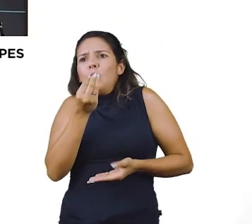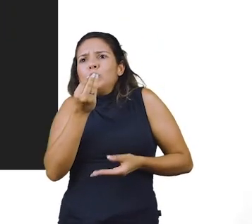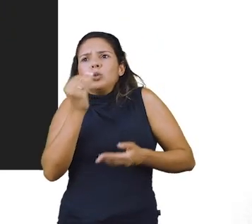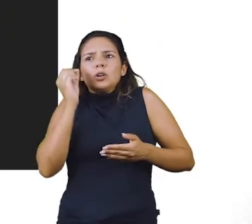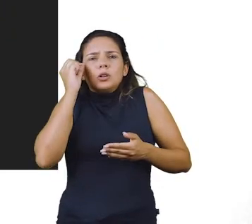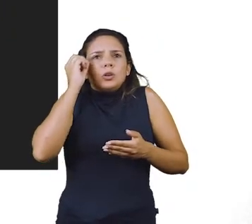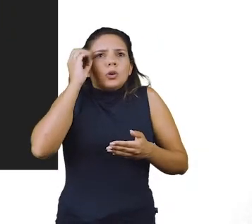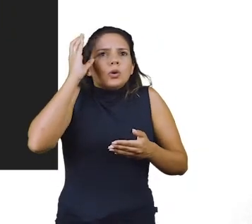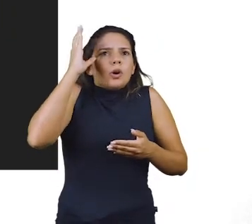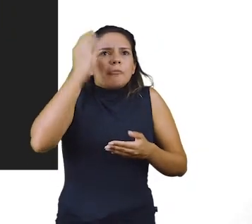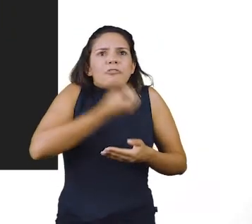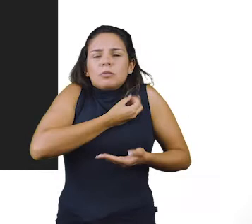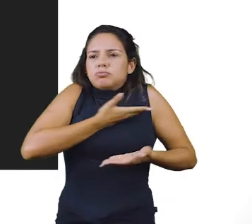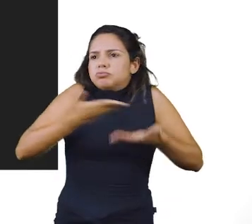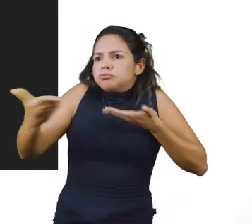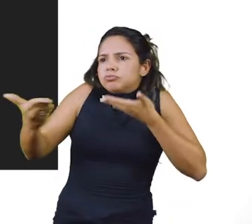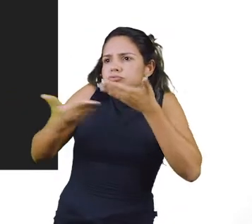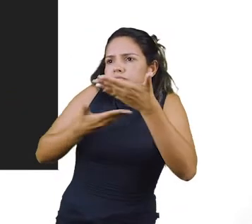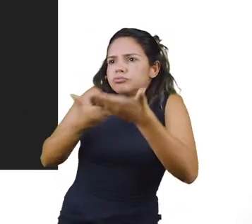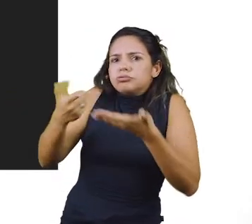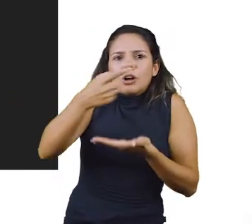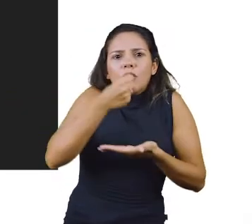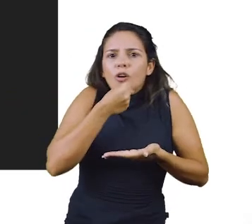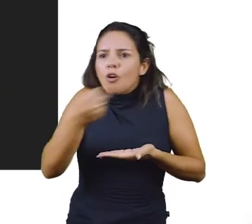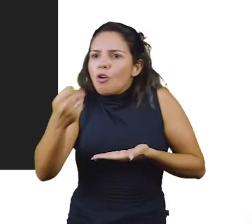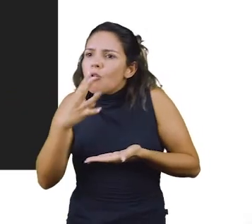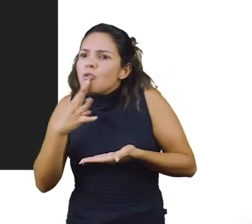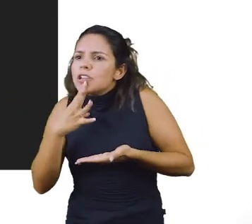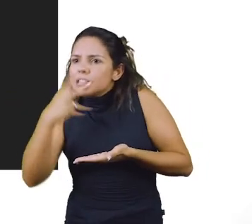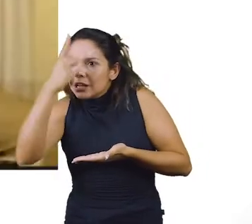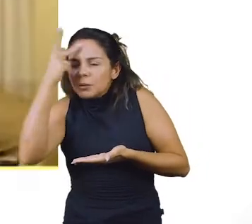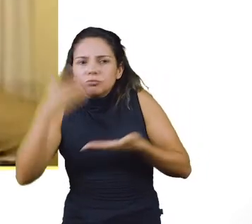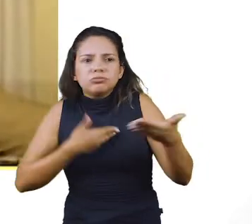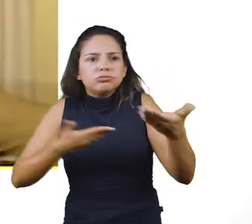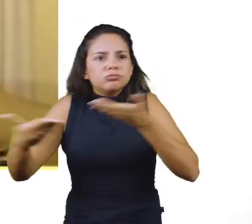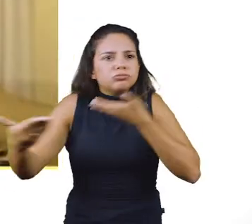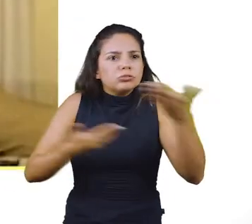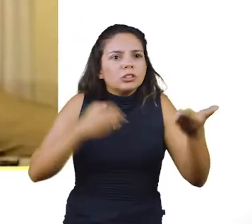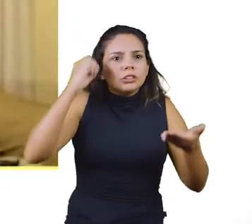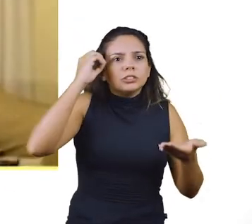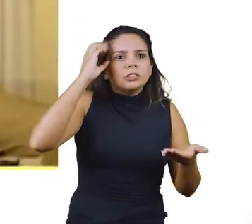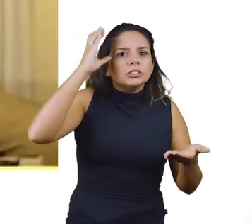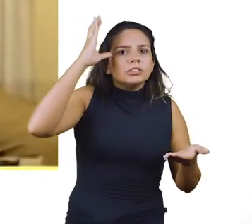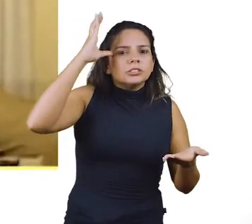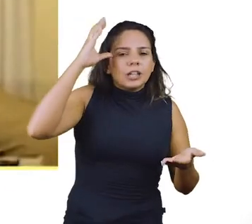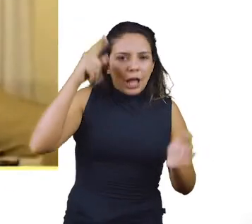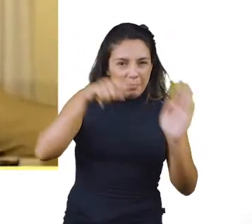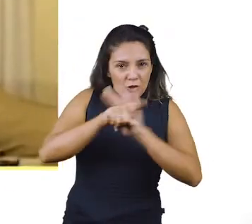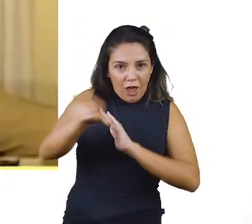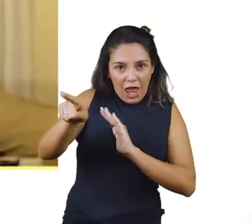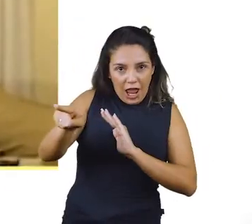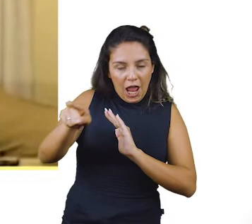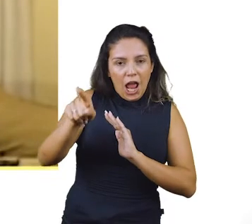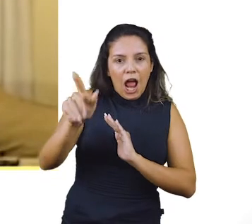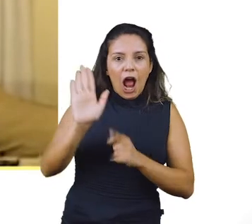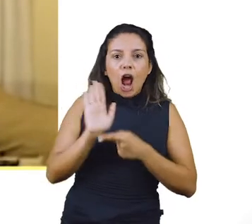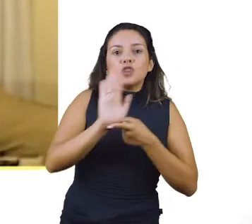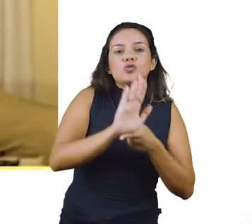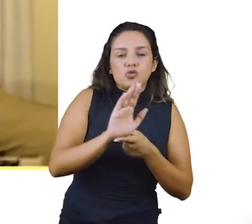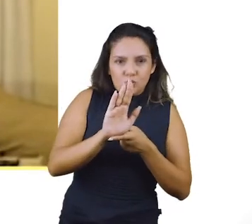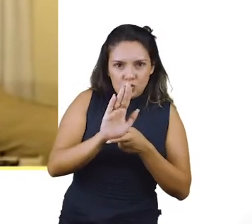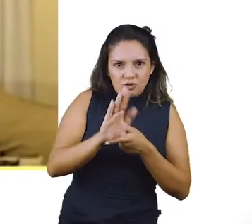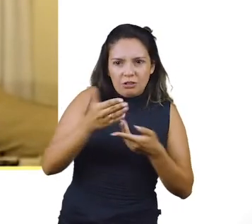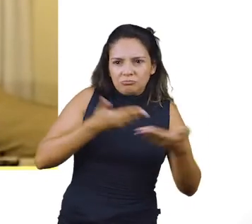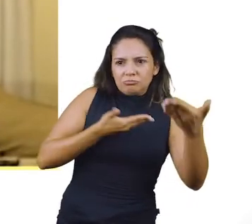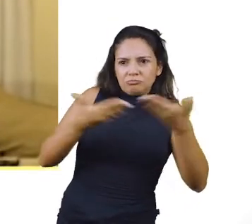que isso, de uma certa forma, vai te ajudar na literatura também? Já me ajudou, eu tenho certeza que já me ajudou. A oportunidade de você ter,